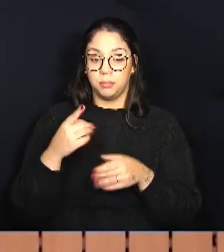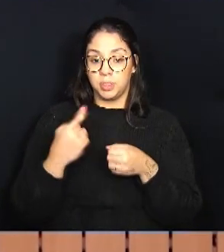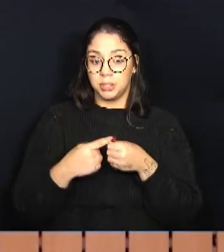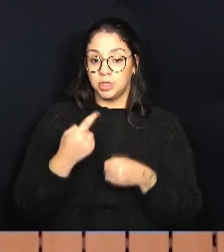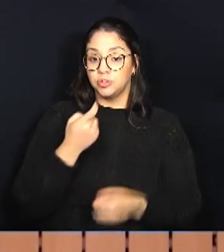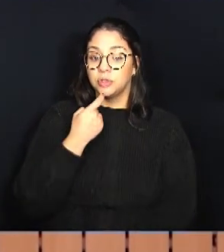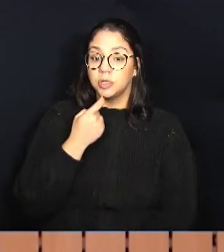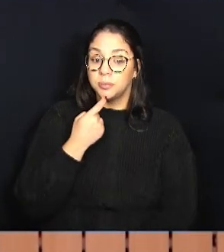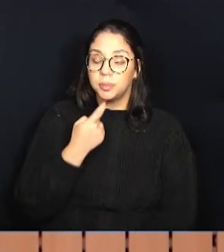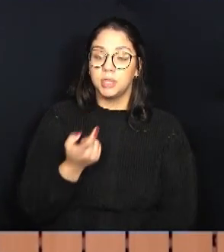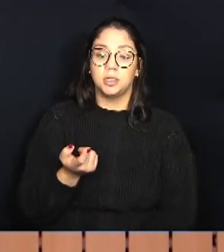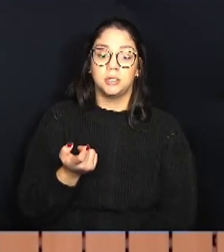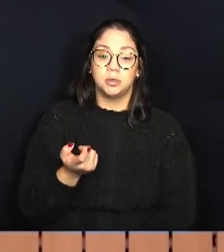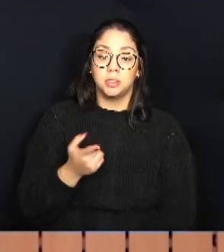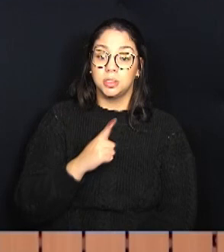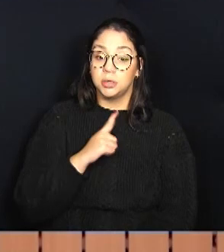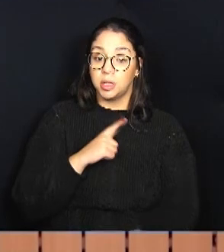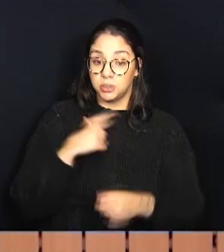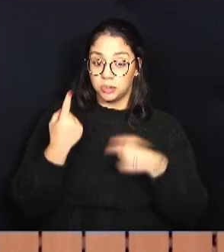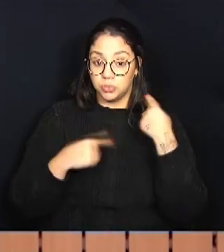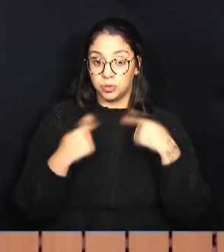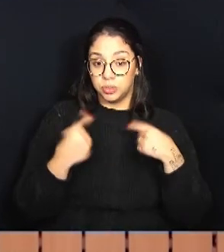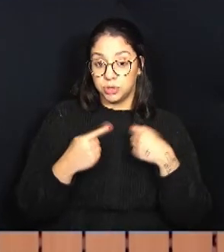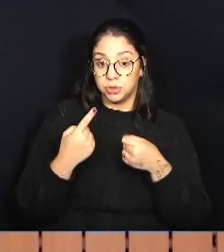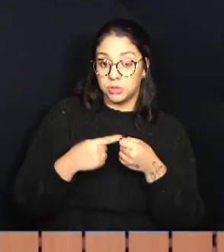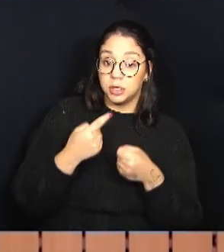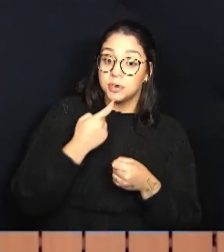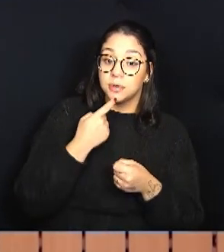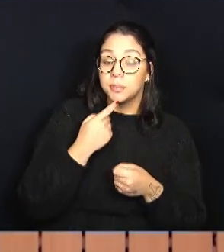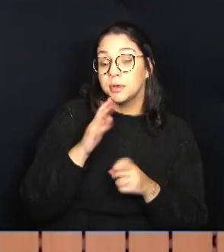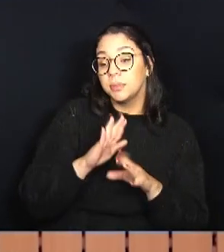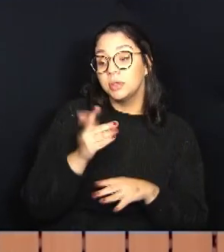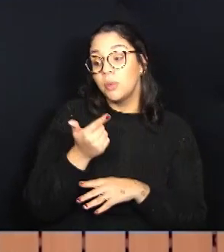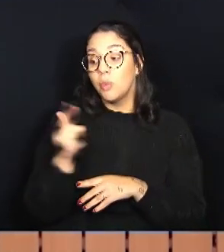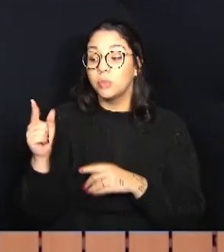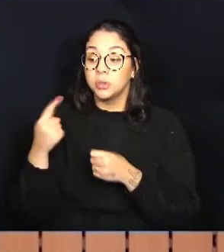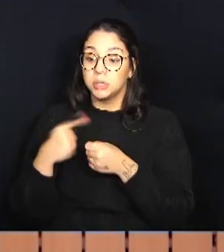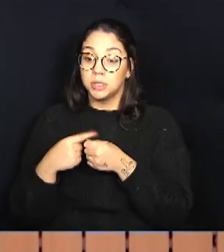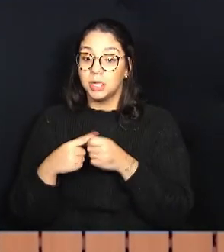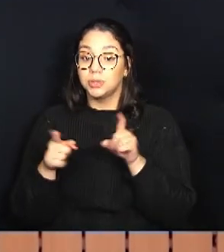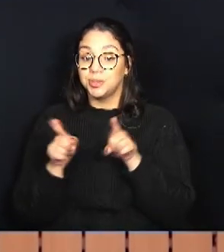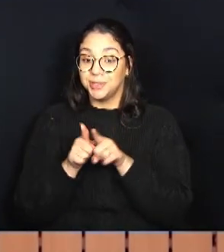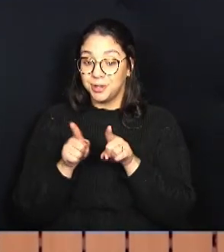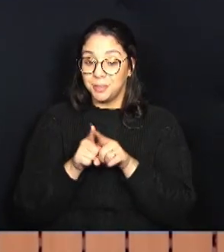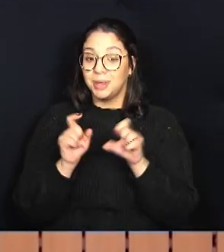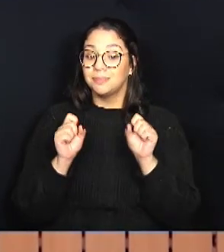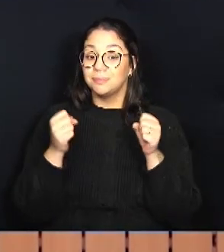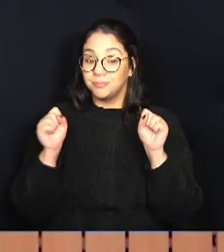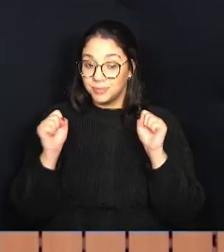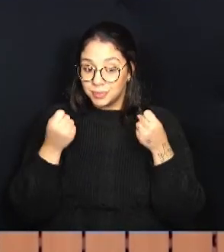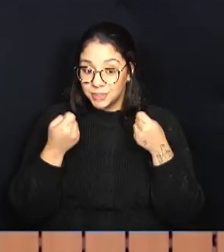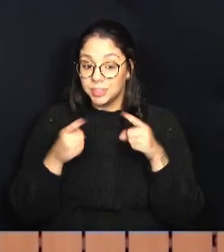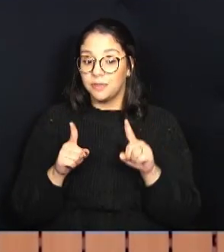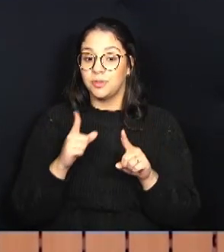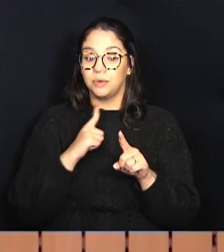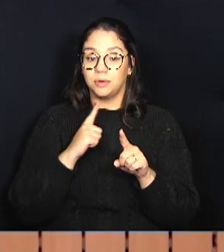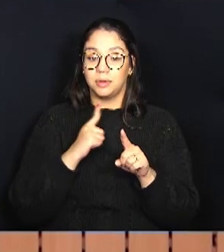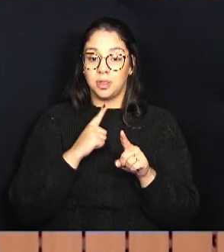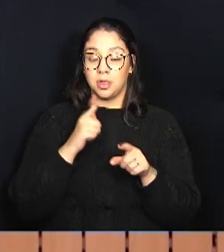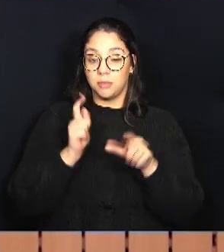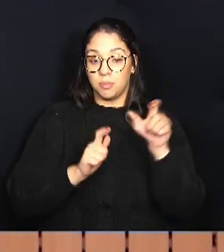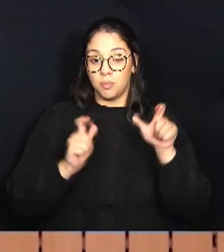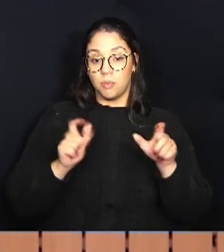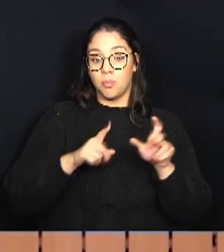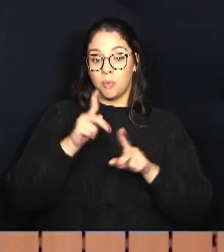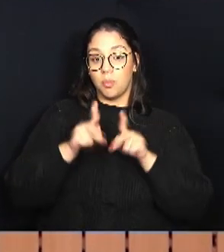Campinas. Nós estamos discutindo a cidade de Campinas, mas certamente outras cidades também enfrentam esse desafio. A população em situação de rua